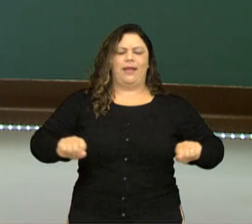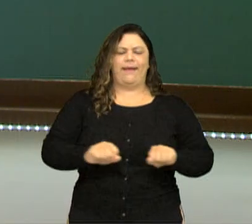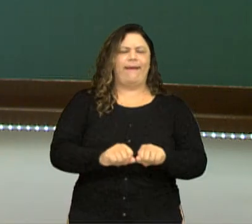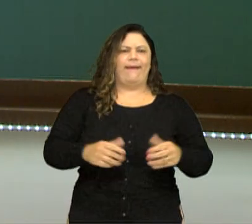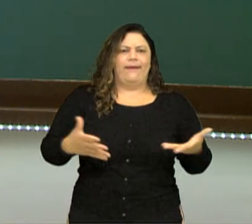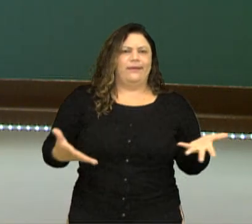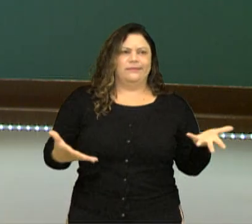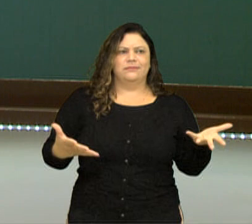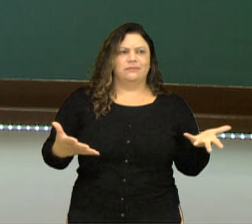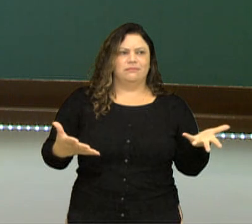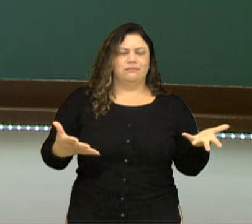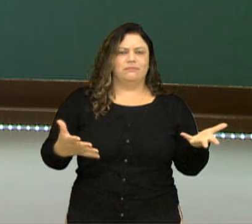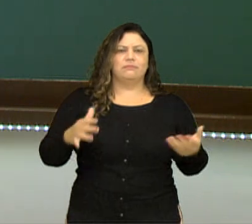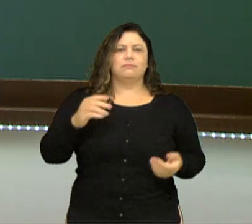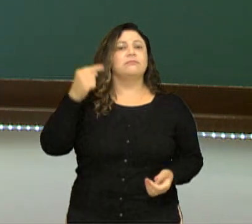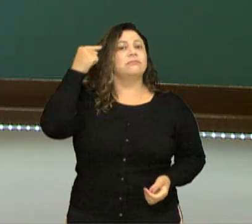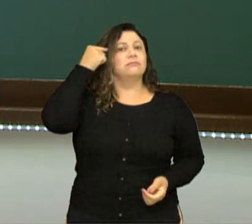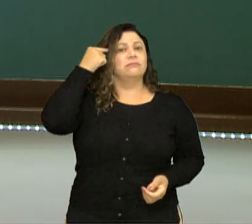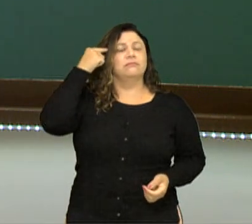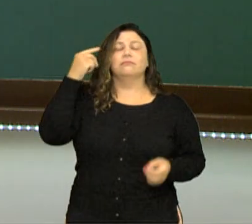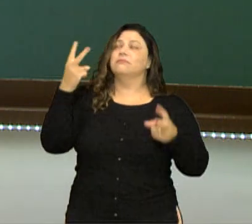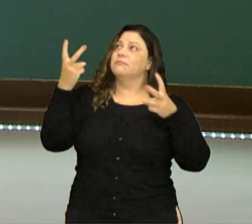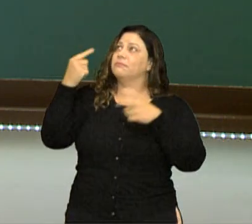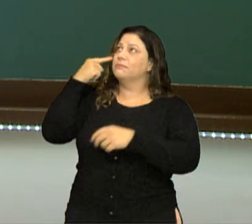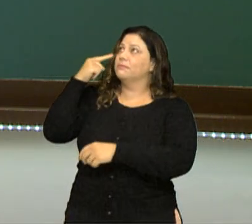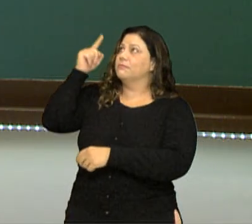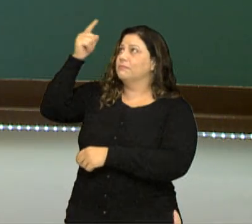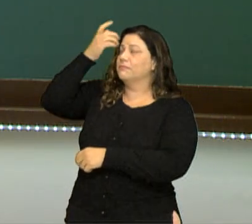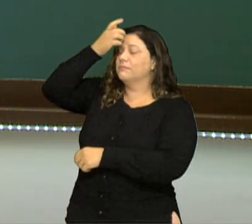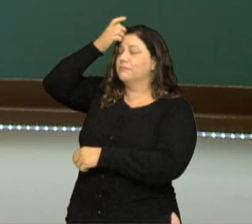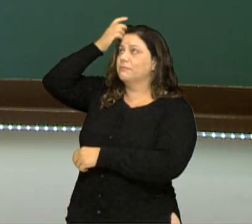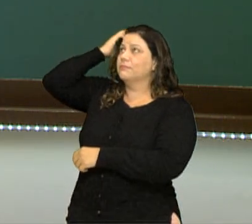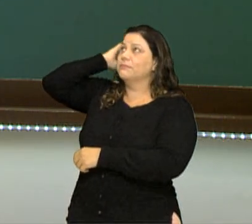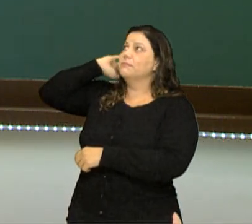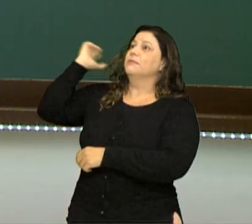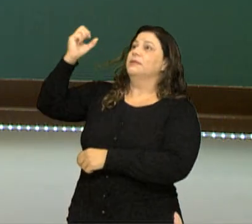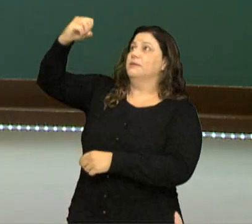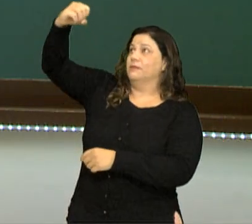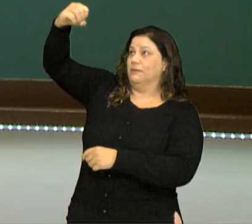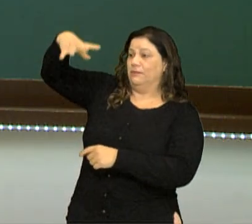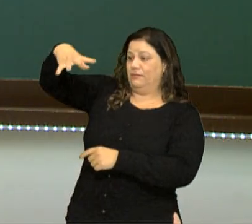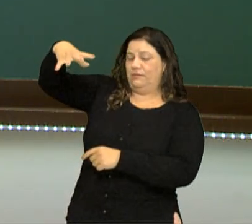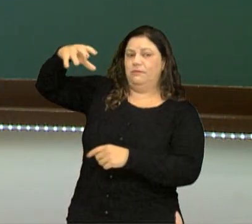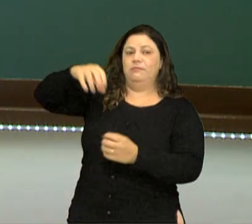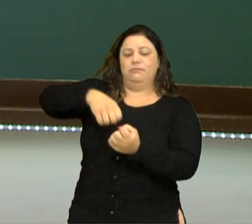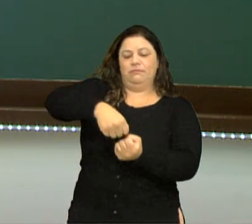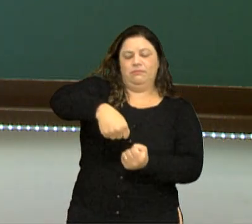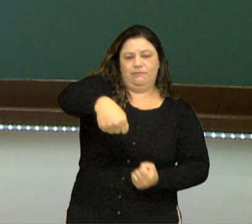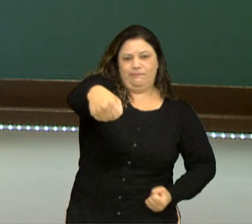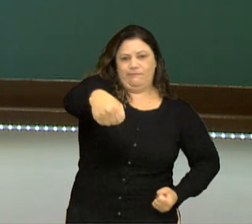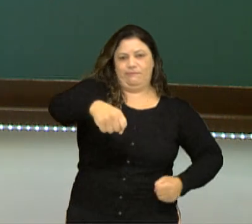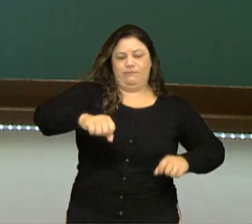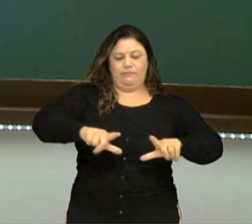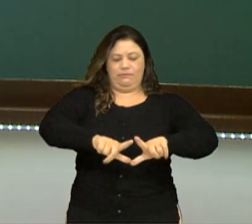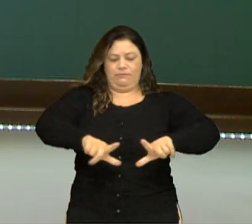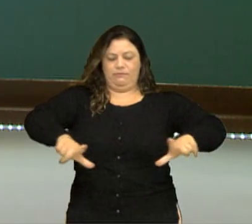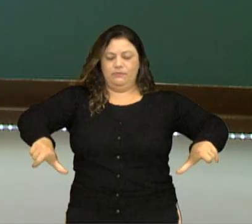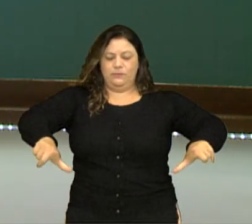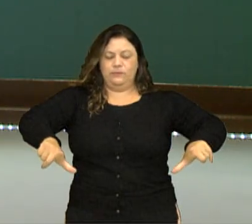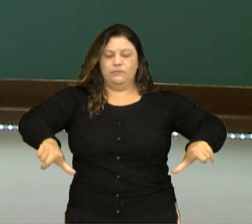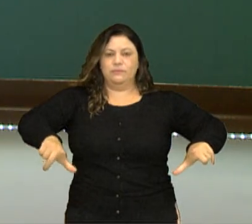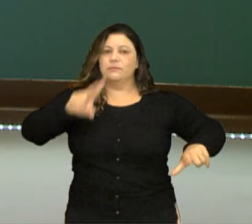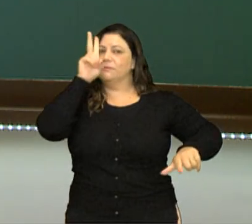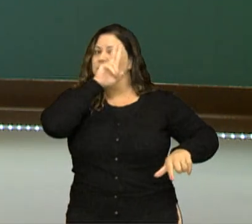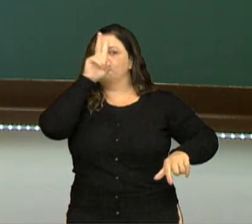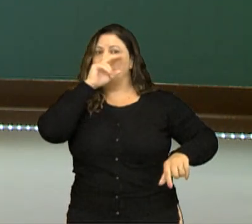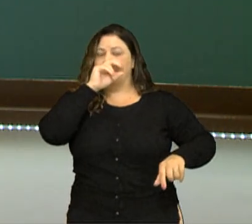olha só o seguinte, olha só a situação. Você tem a lâmpada, a cartolina. Lembre-se que a cartolina ela